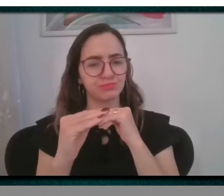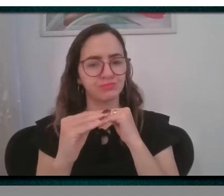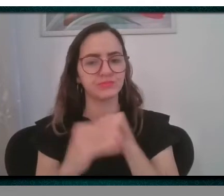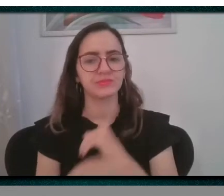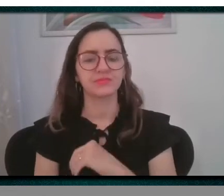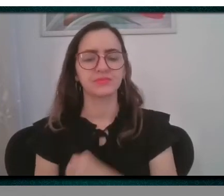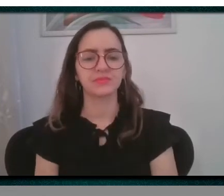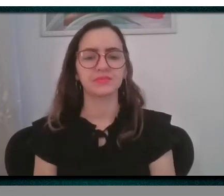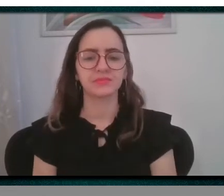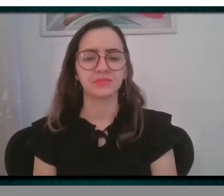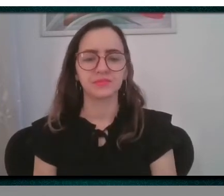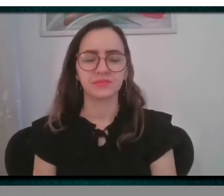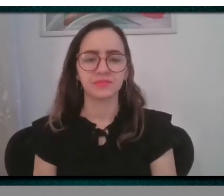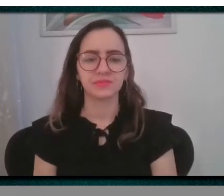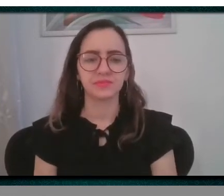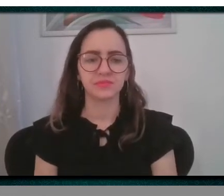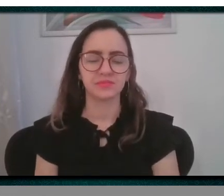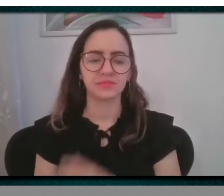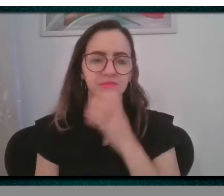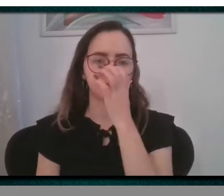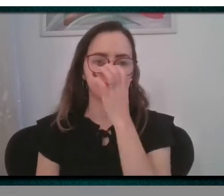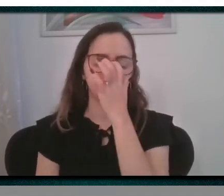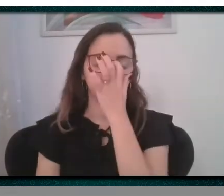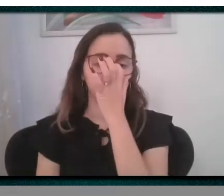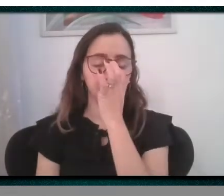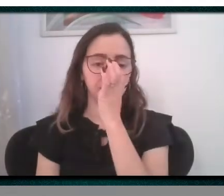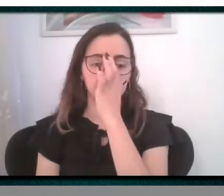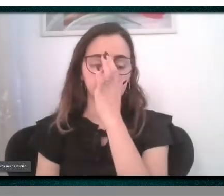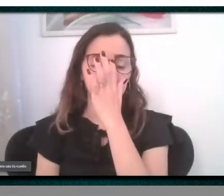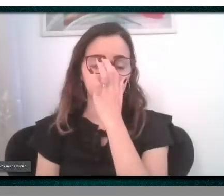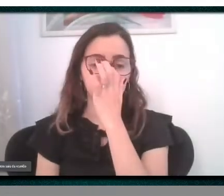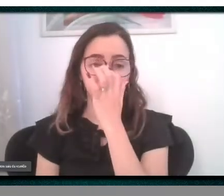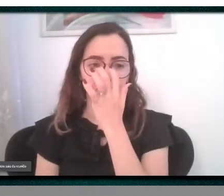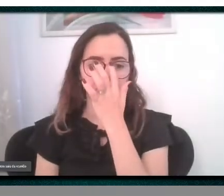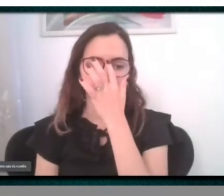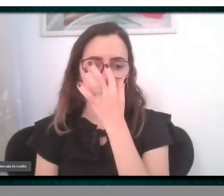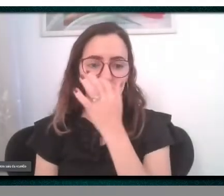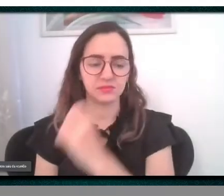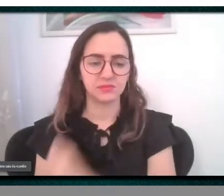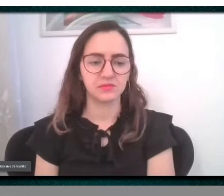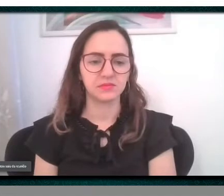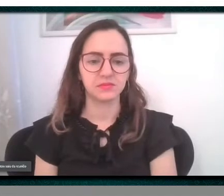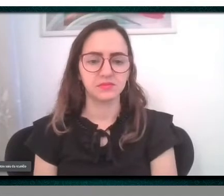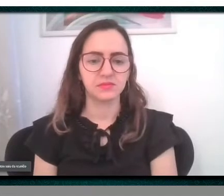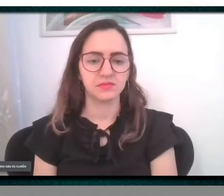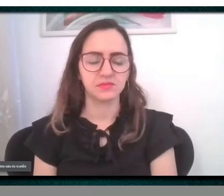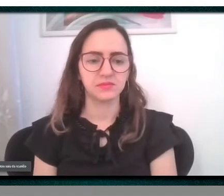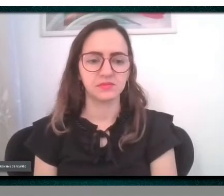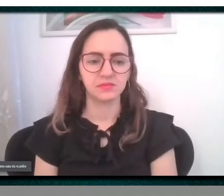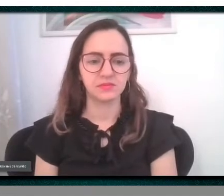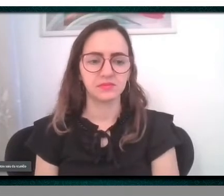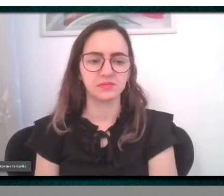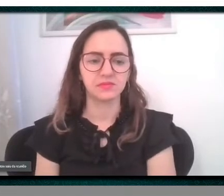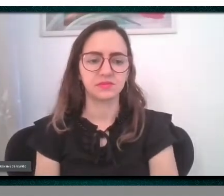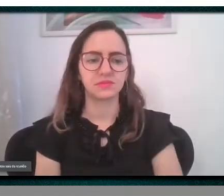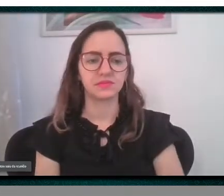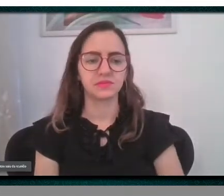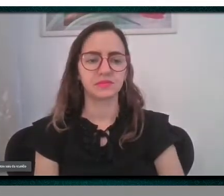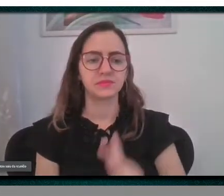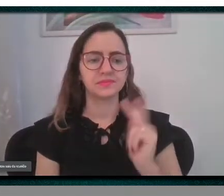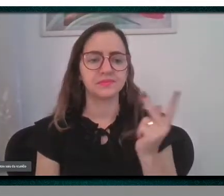Tá? Vamos ter uma solução neutra. Quando eu tenho uma concentração de H3O+, maior do que de a